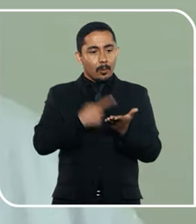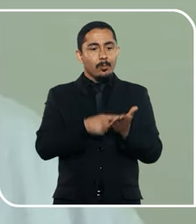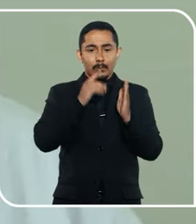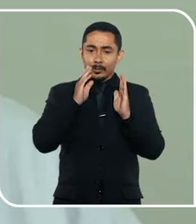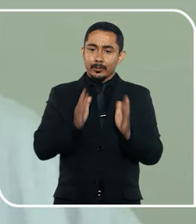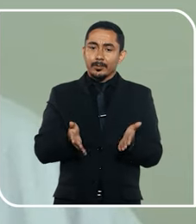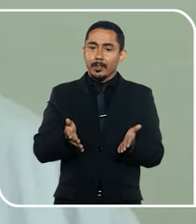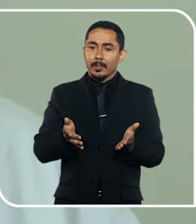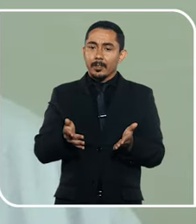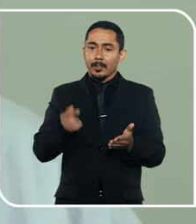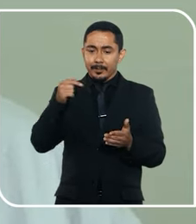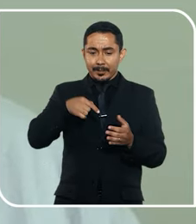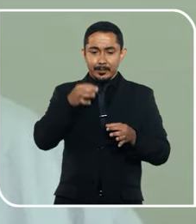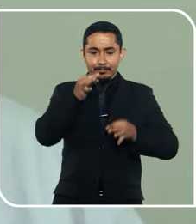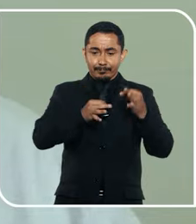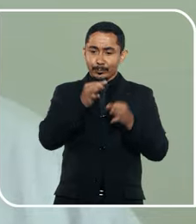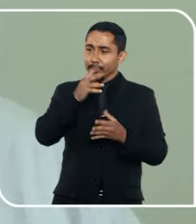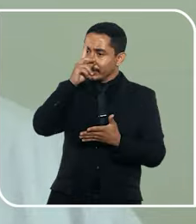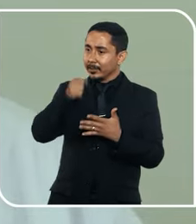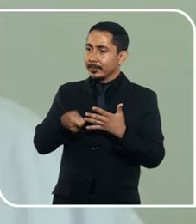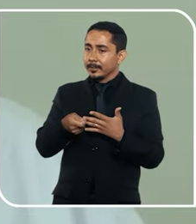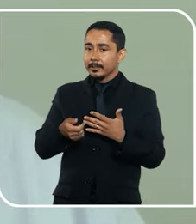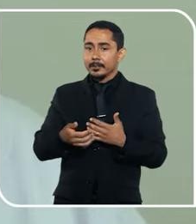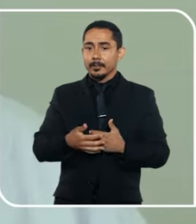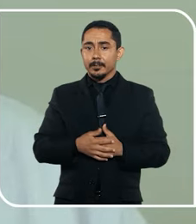estava combinado, tá aqui, é algo judicial.